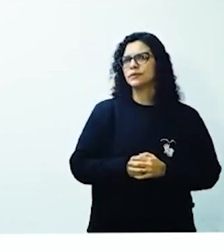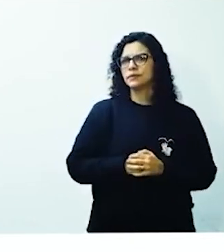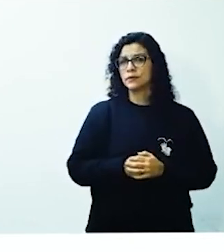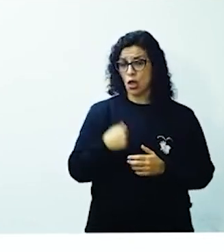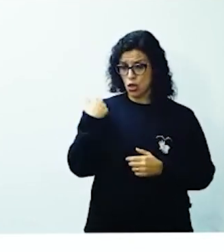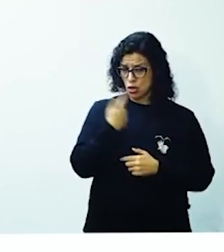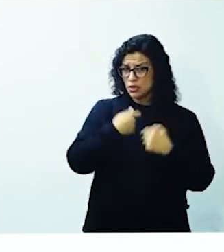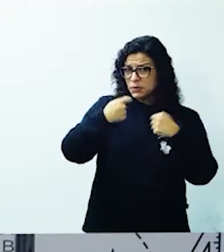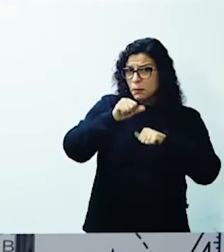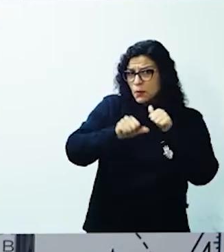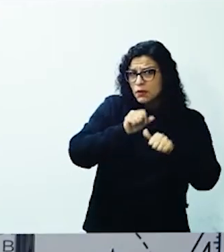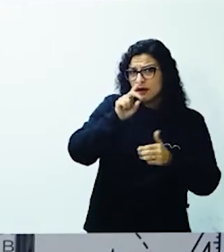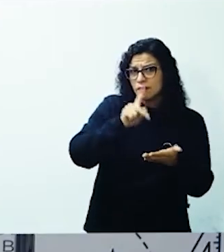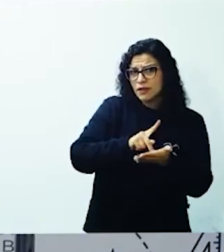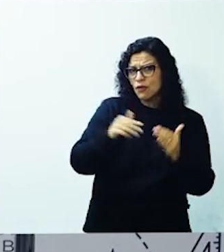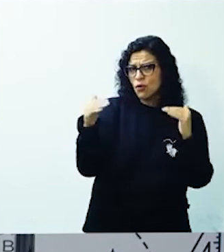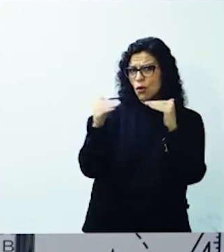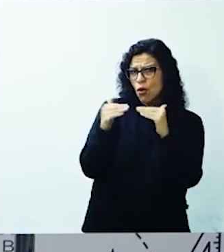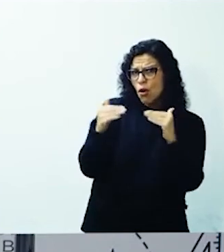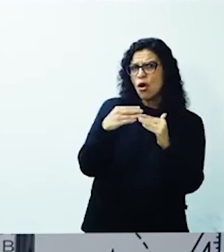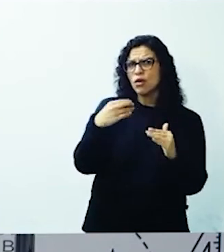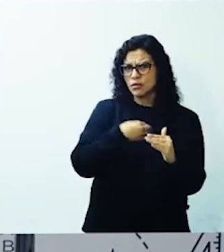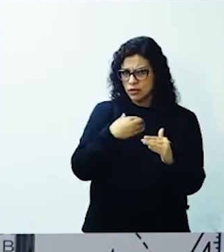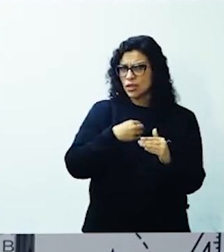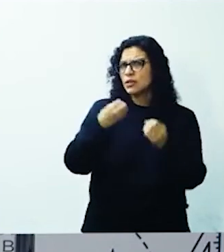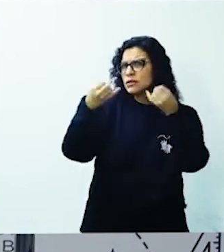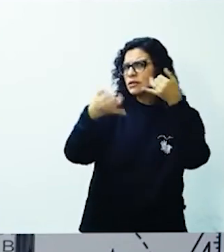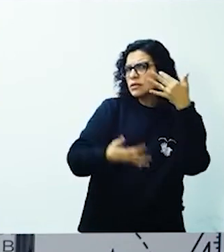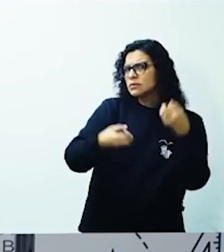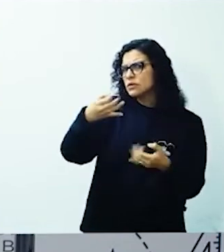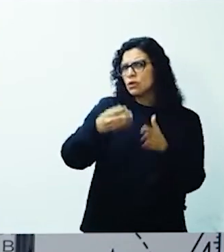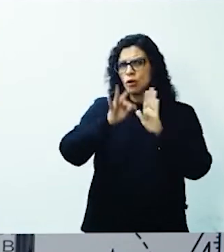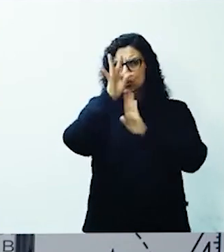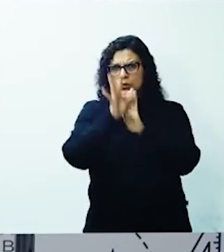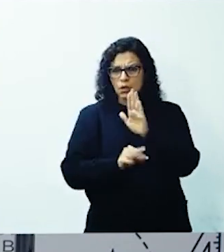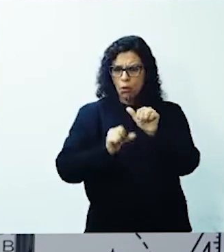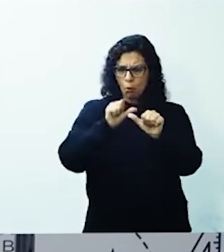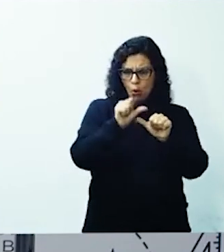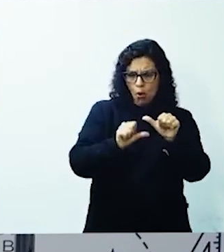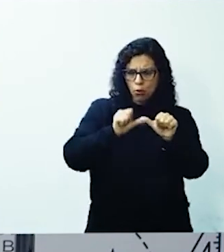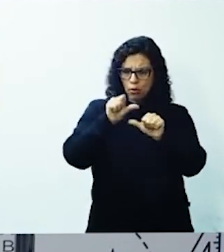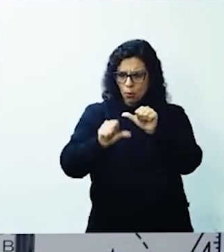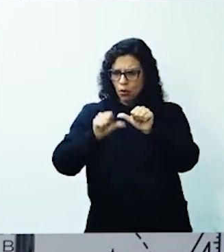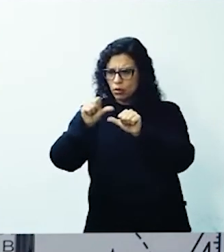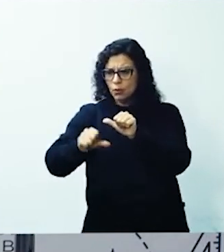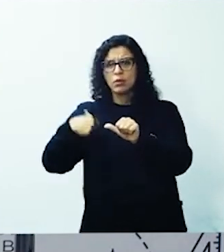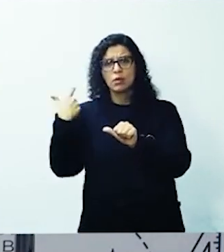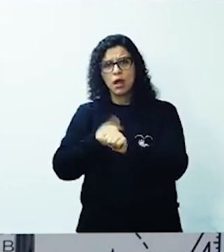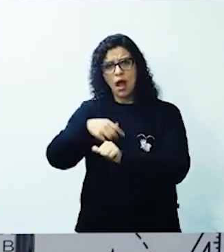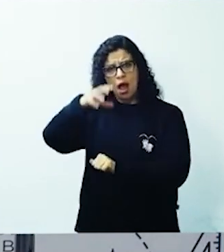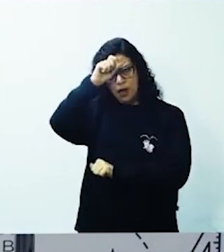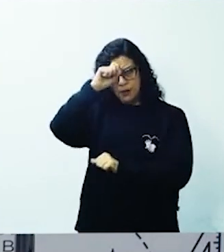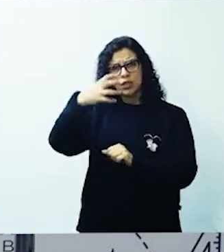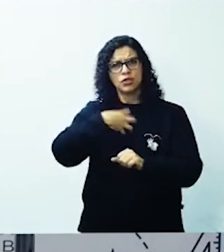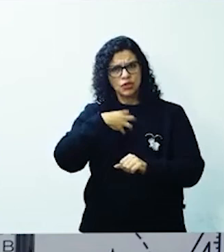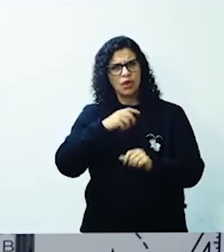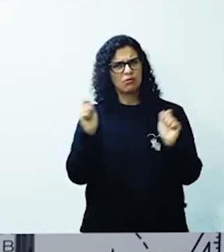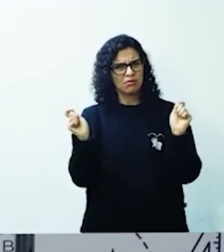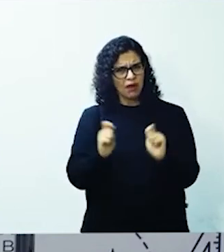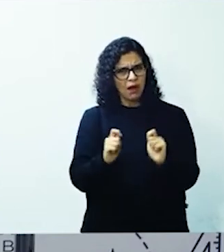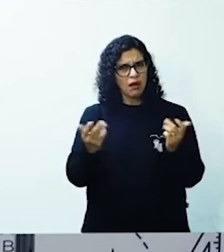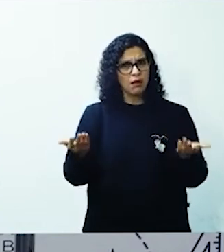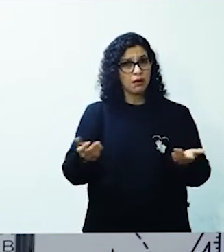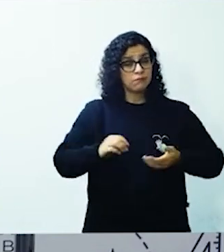É preciso mudar? Vocês concordam com isso que ele disse sobre essas mudanças, que a gente aprende com as